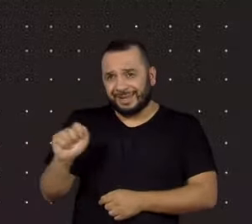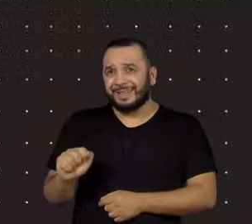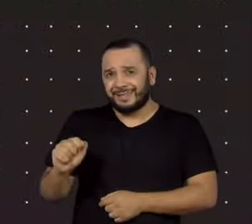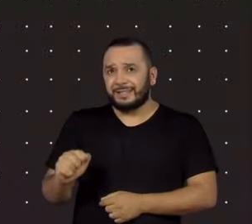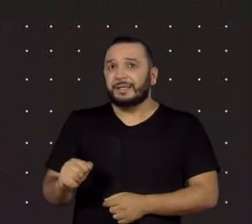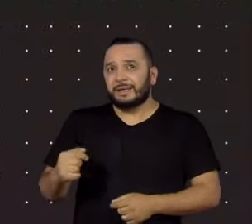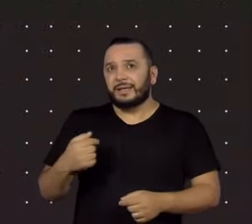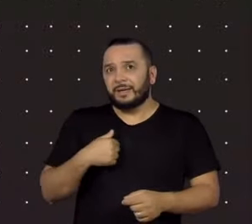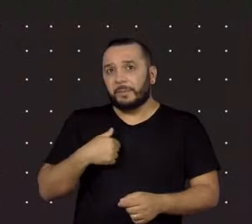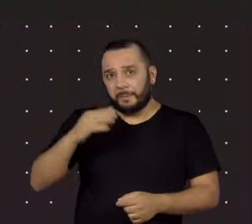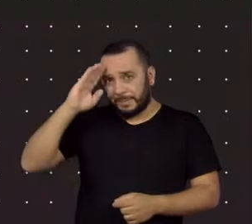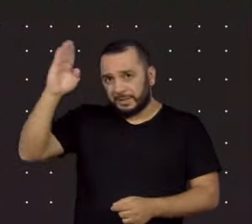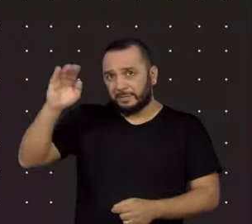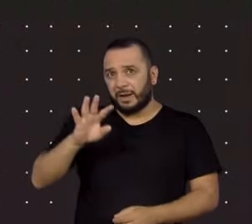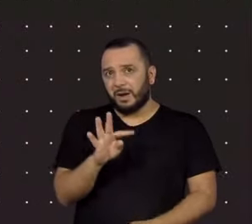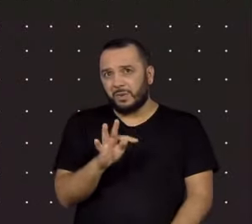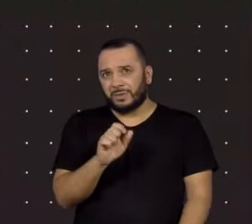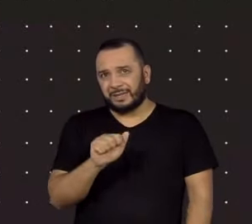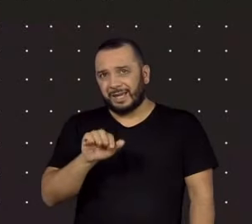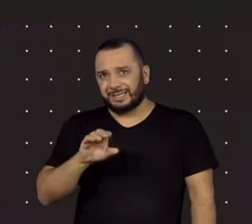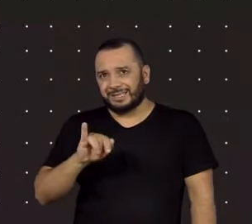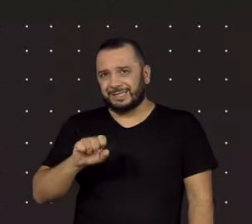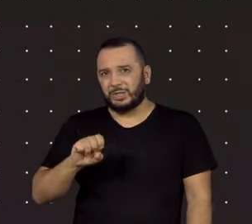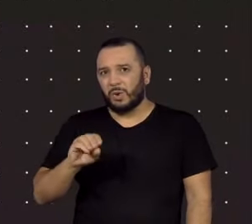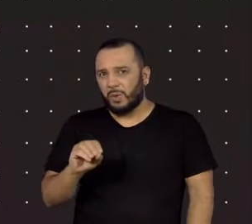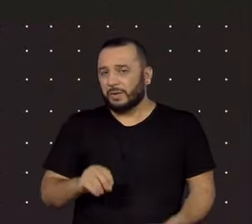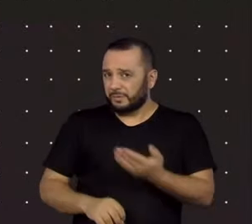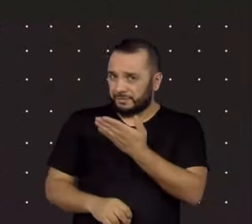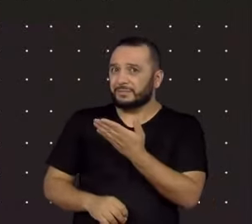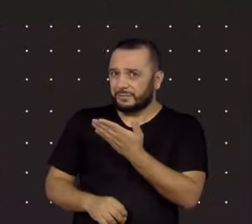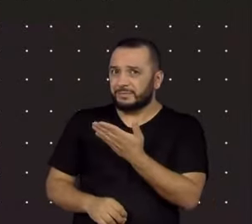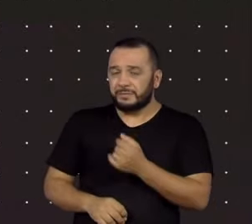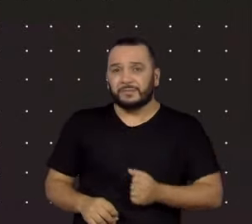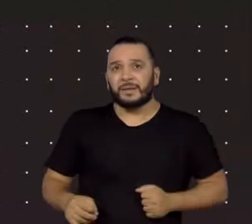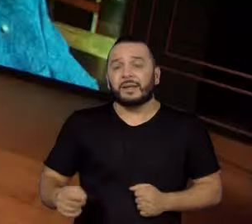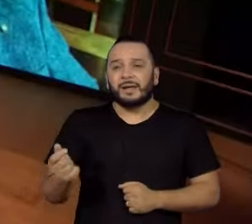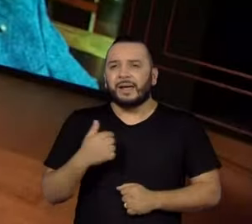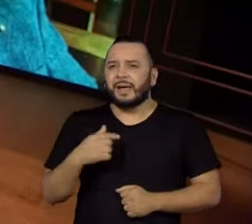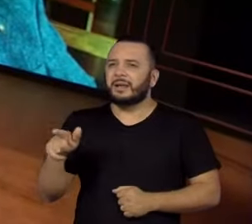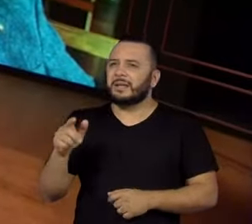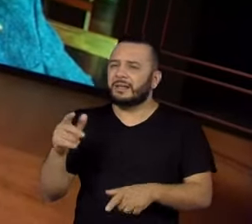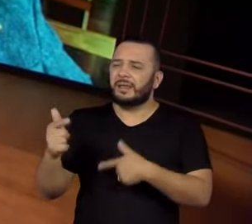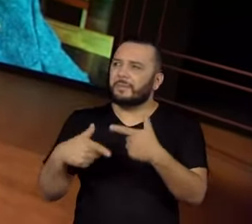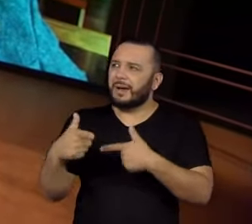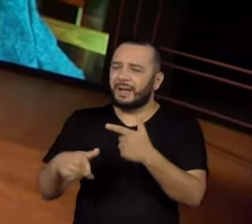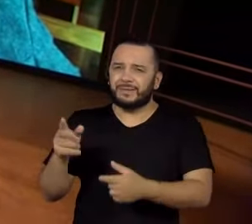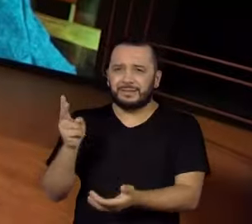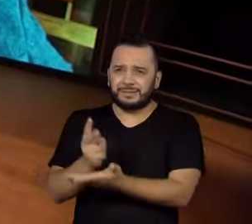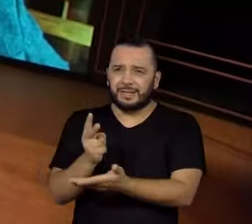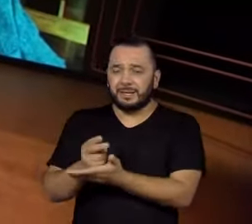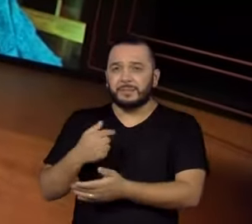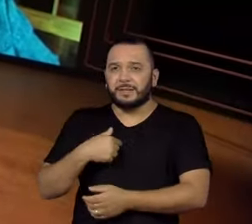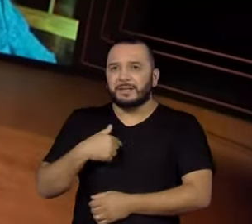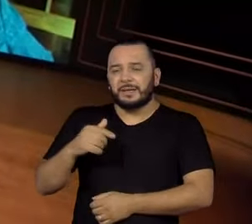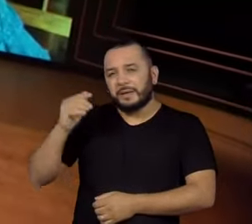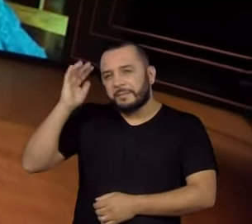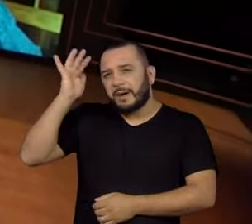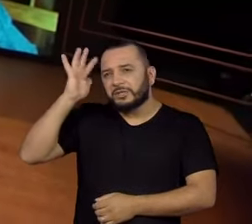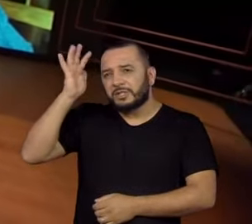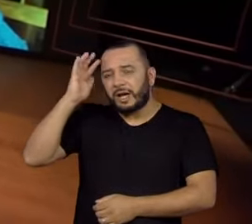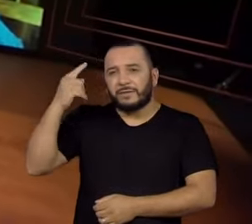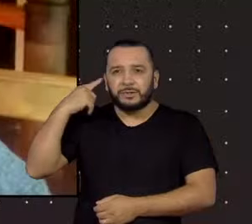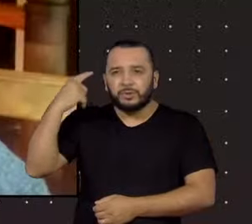né? Era o filme. Com o Cury a gente trabalhava e ele trabalhava sempre imaginando o som do jazz, porque ele era